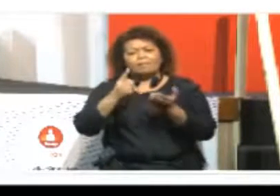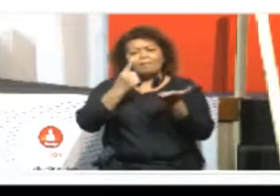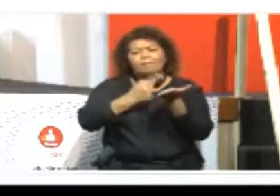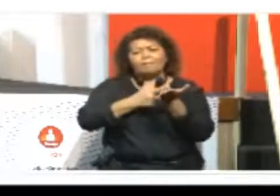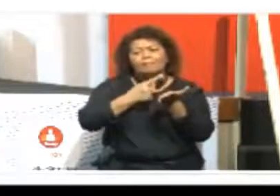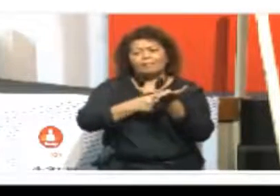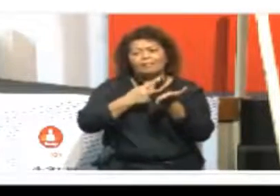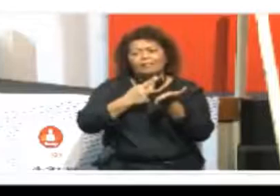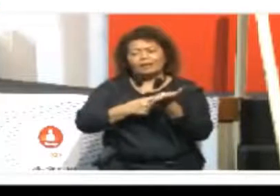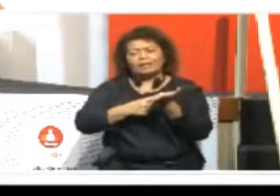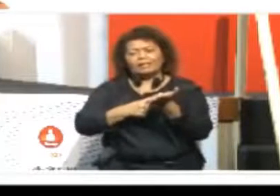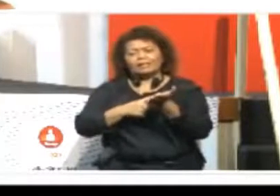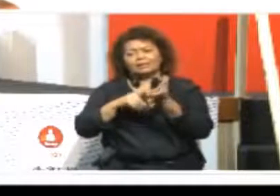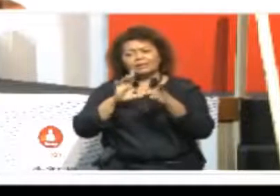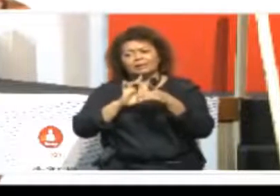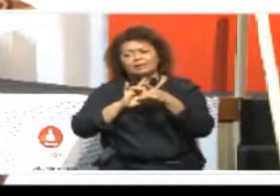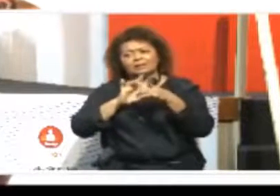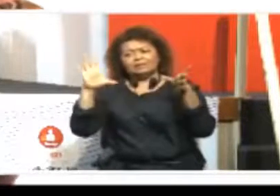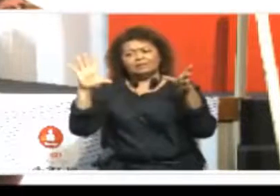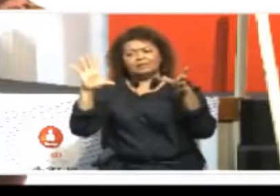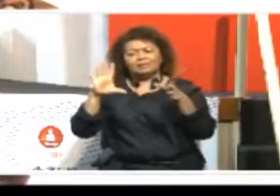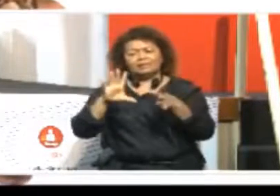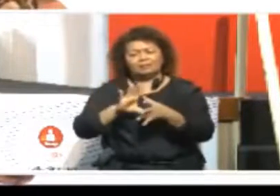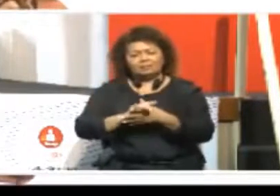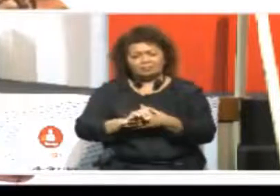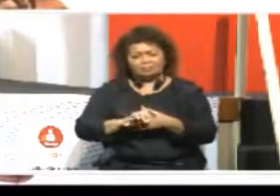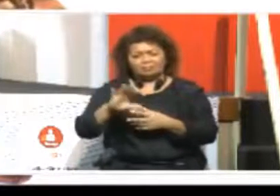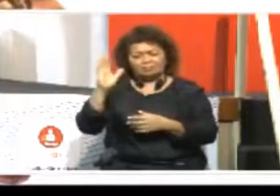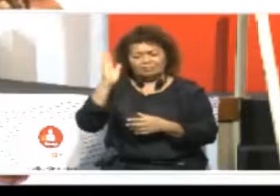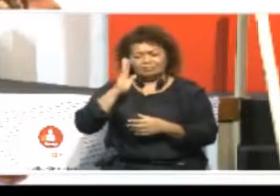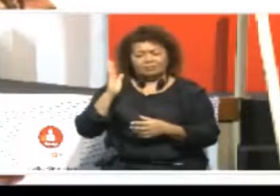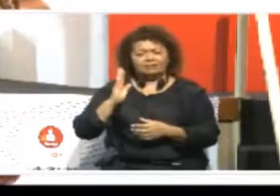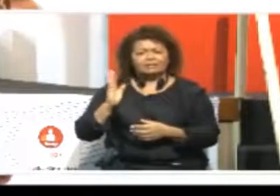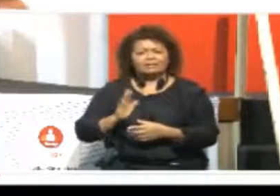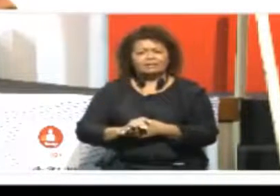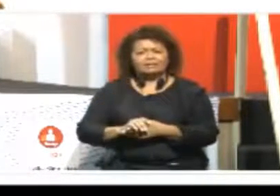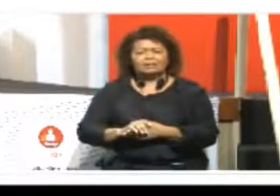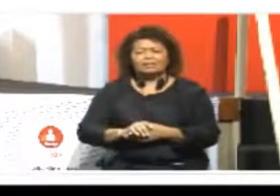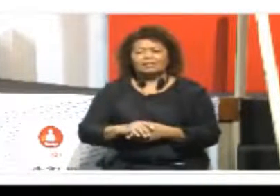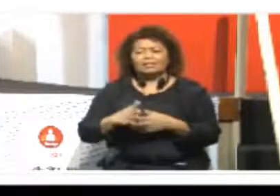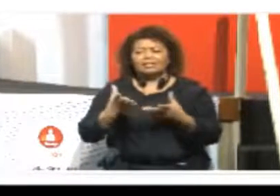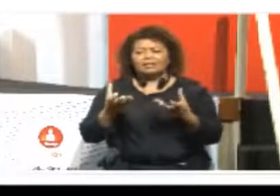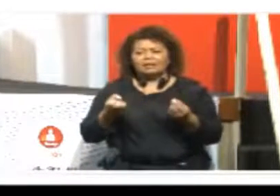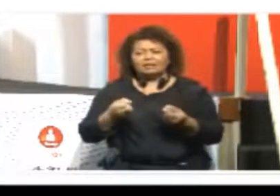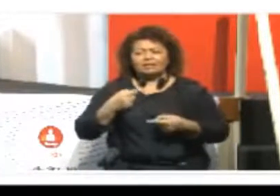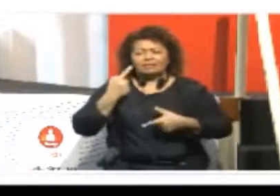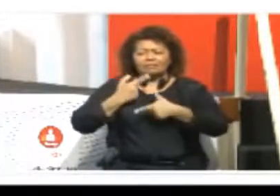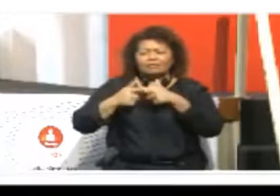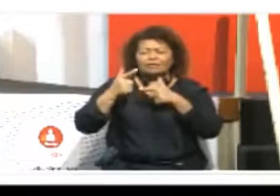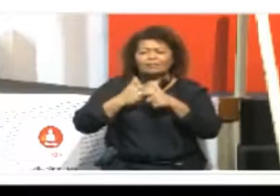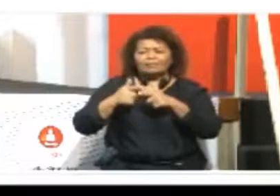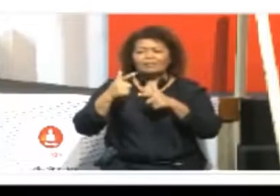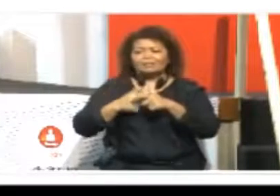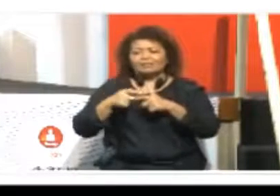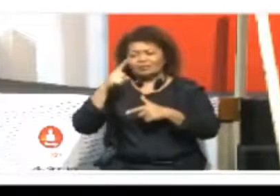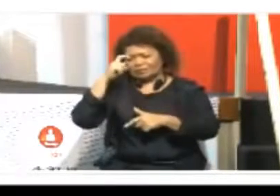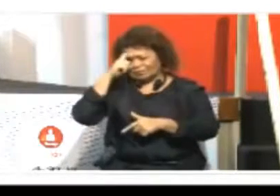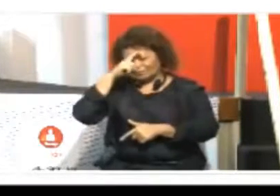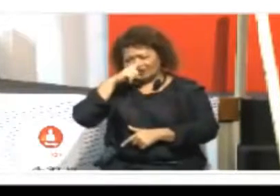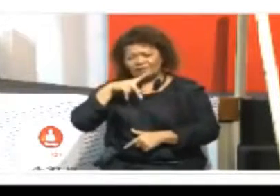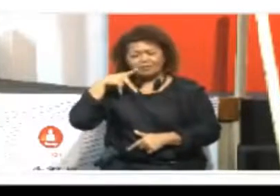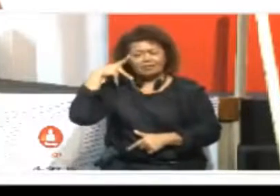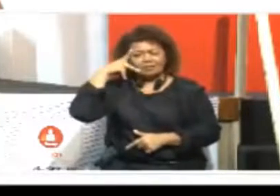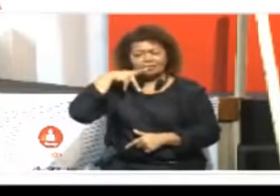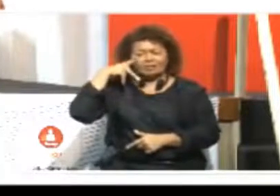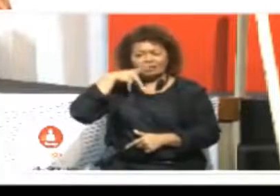governamental brasileira para um estágio superior. Enfrentando, por vezes, períodos de intensa turbulência, a ENAP